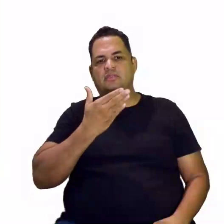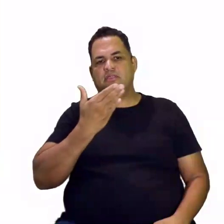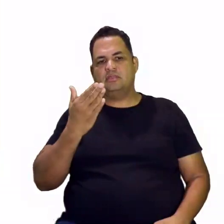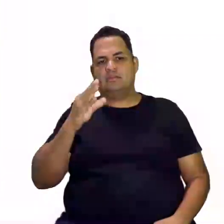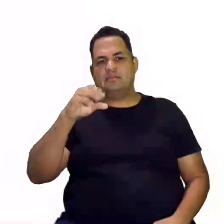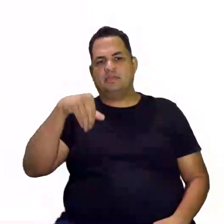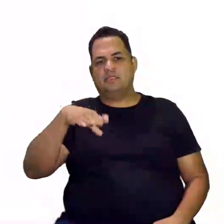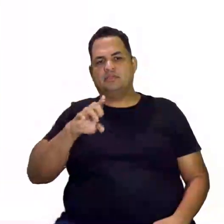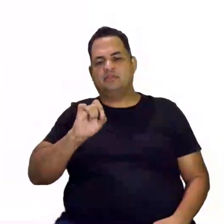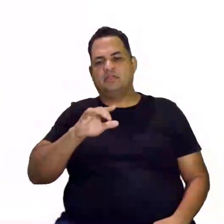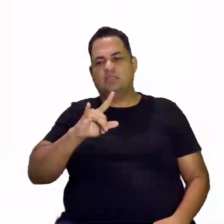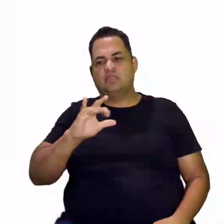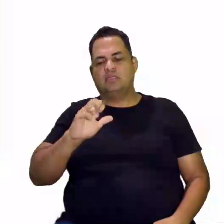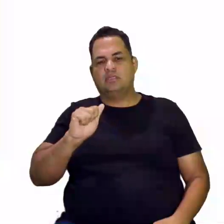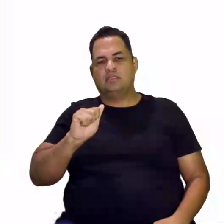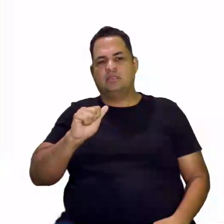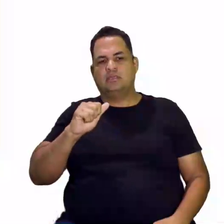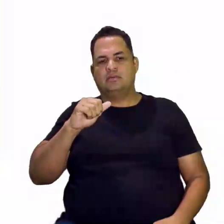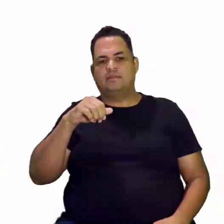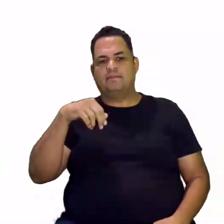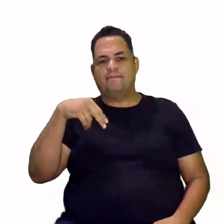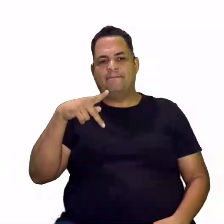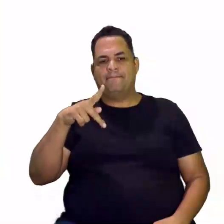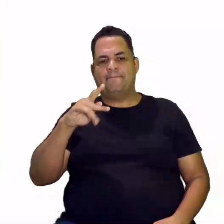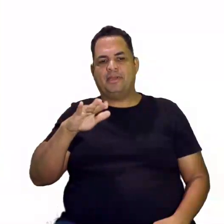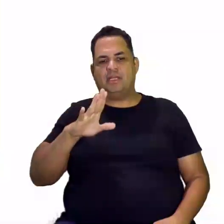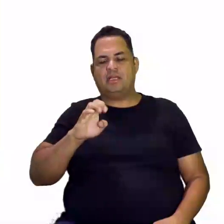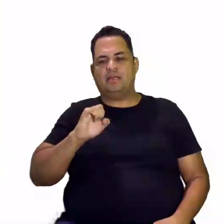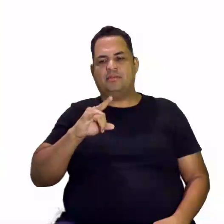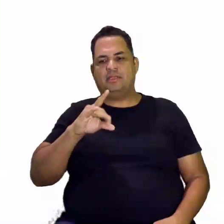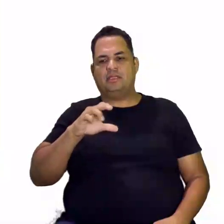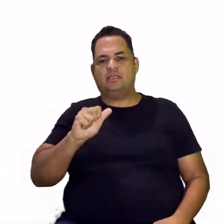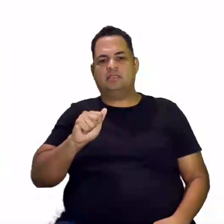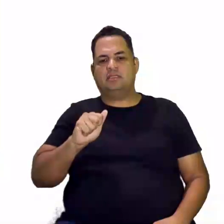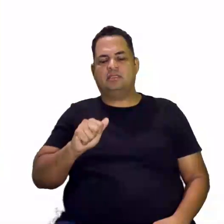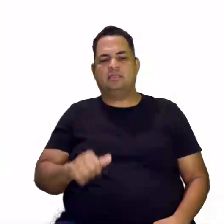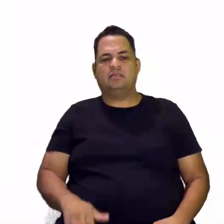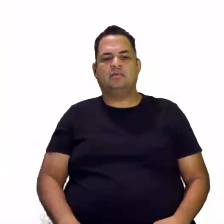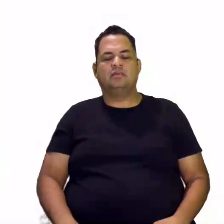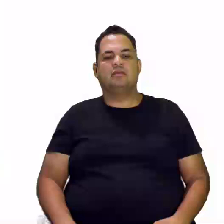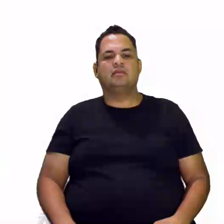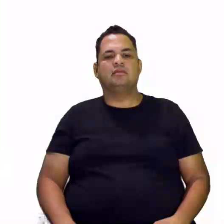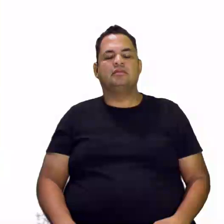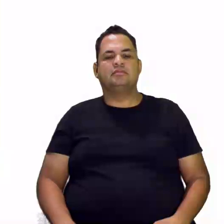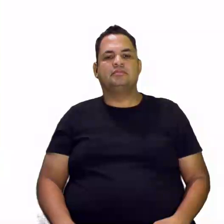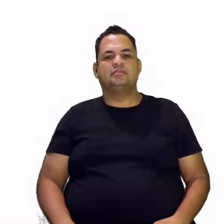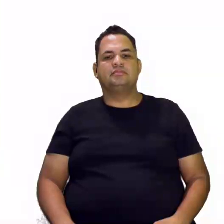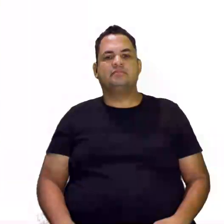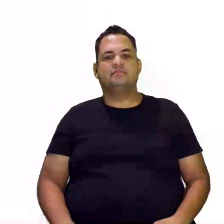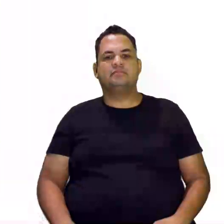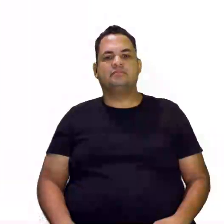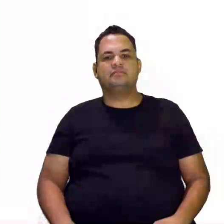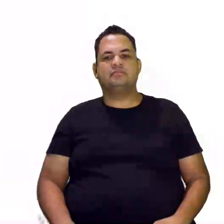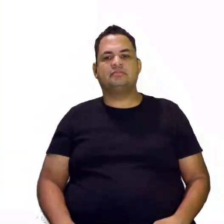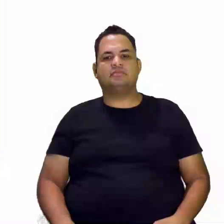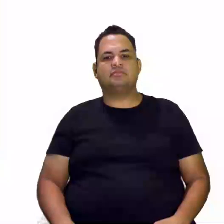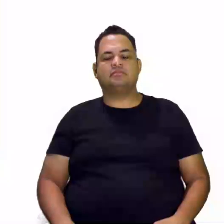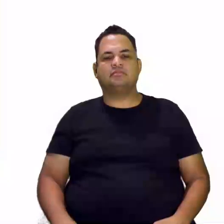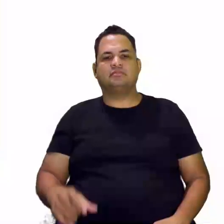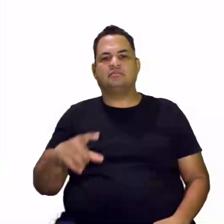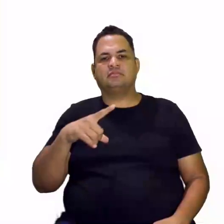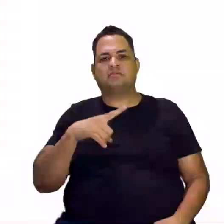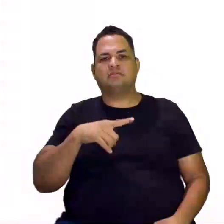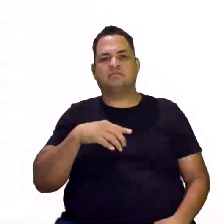Mesozoica, Paleozoica e Pré-Cambriana, né? Ou Pré-Câmbrio, como tá aqui, Câmbrico. E